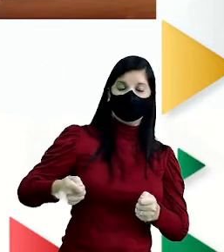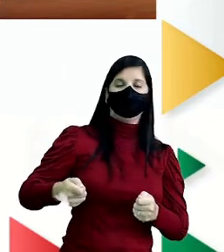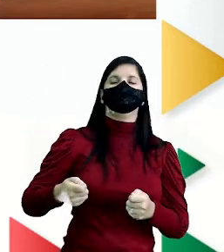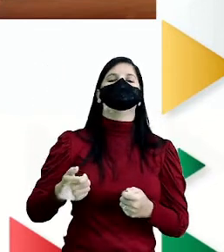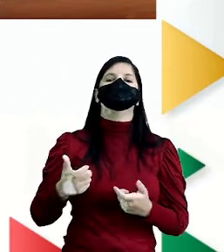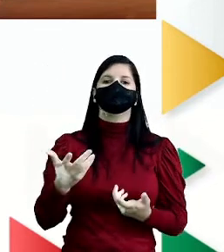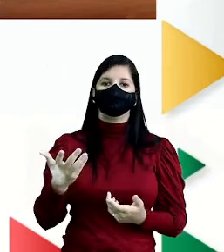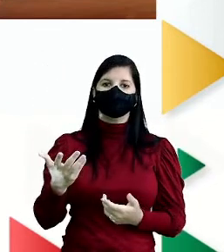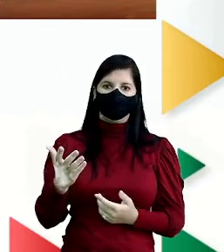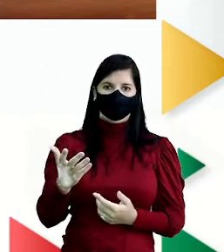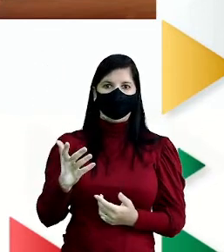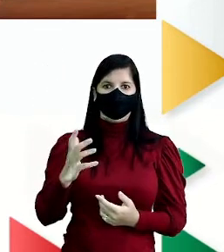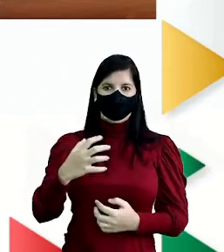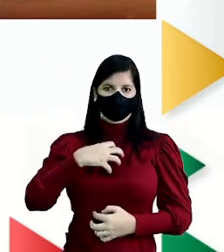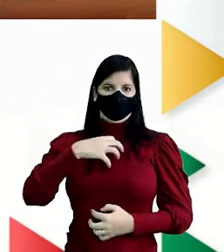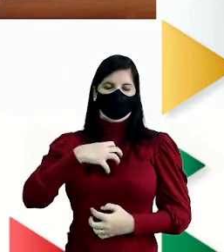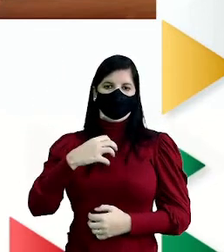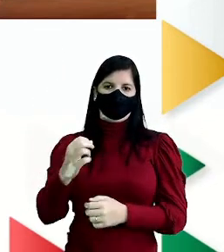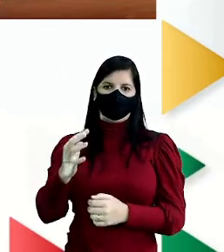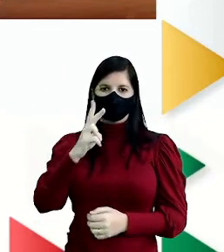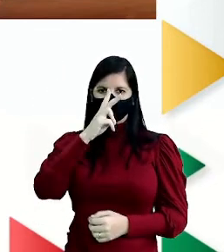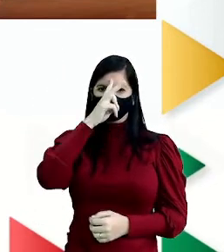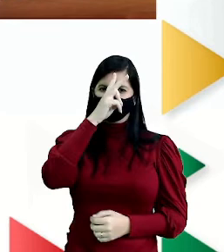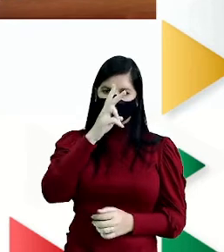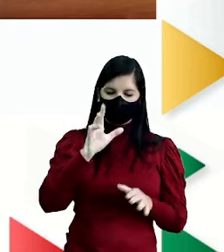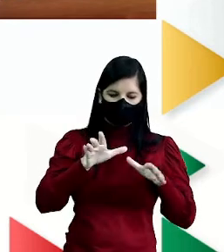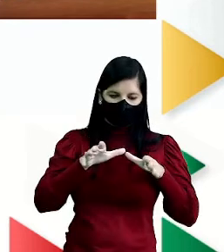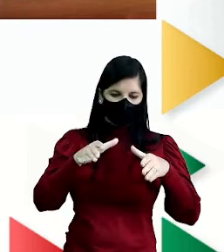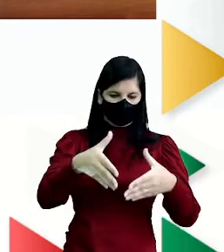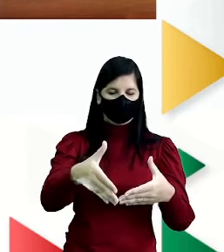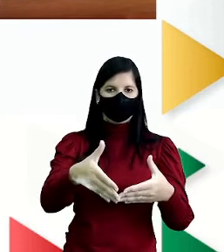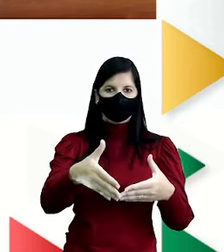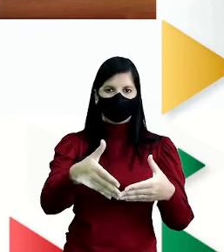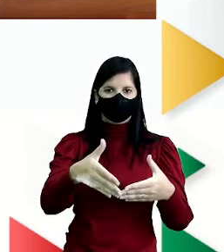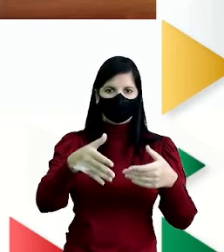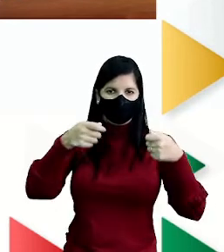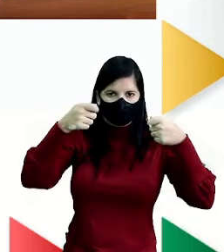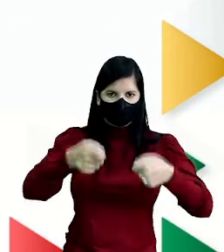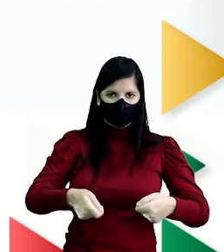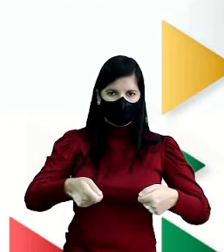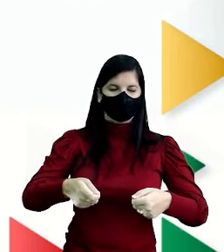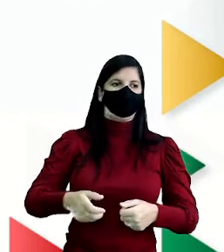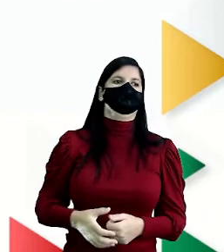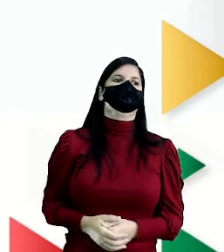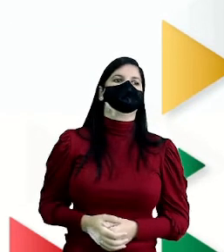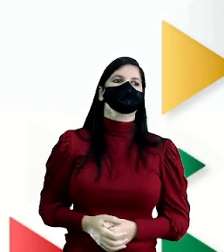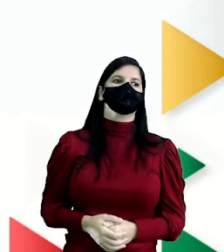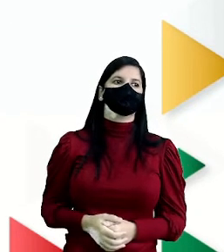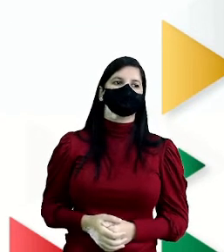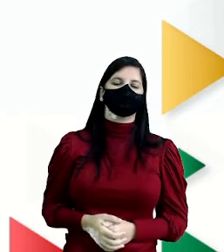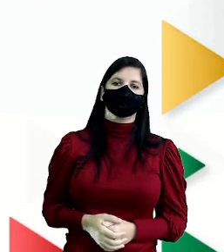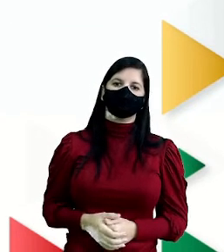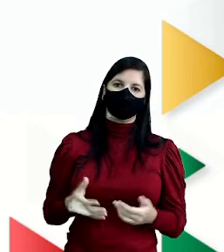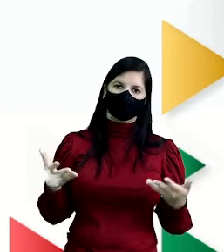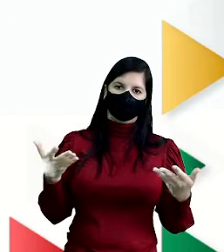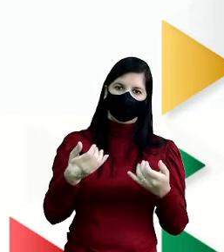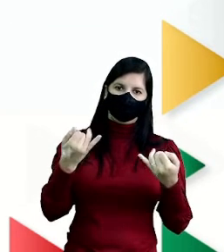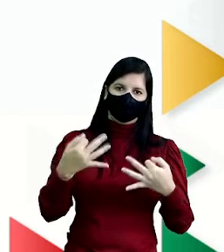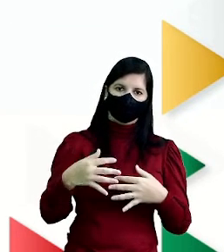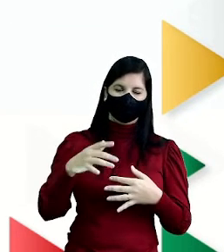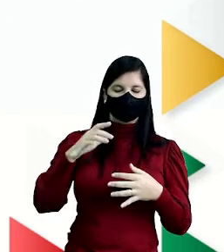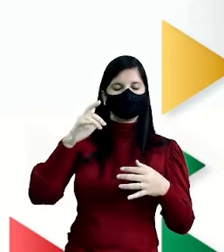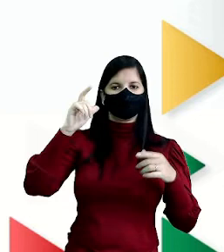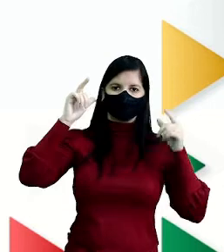E provoca essa impressão realmente de força, né? E concentração precisa, certo, gente? Agora vamos para a